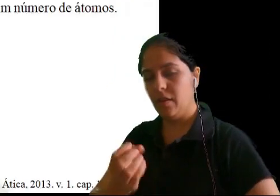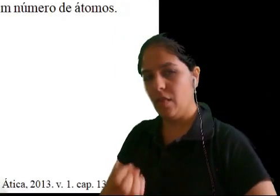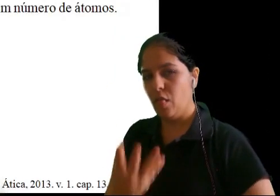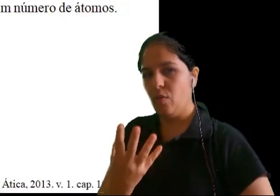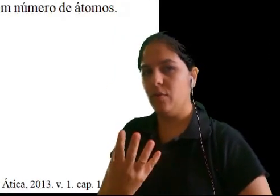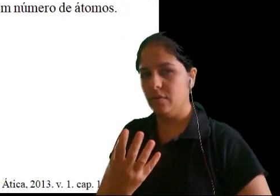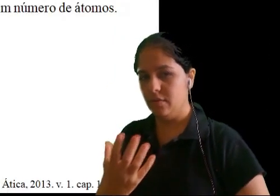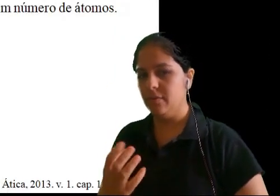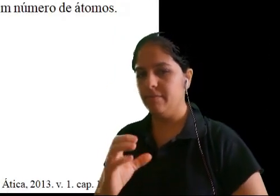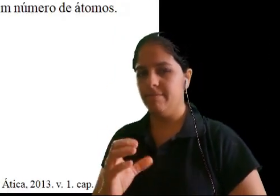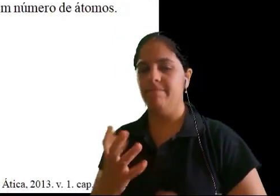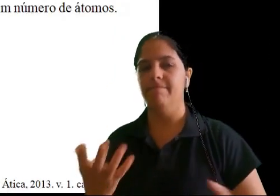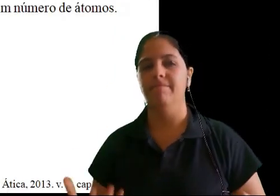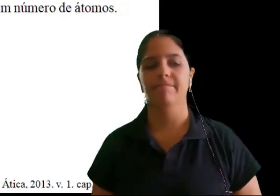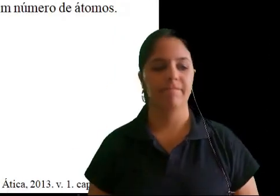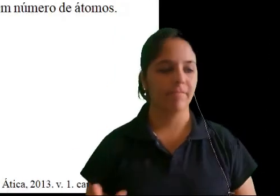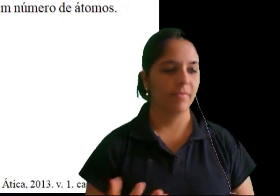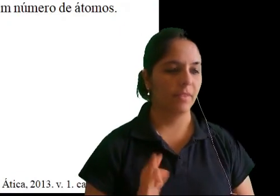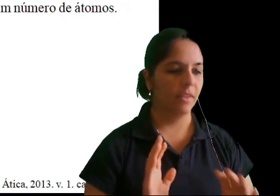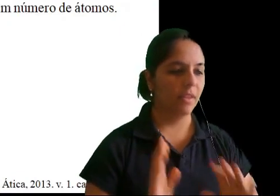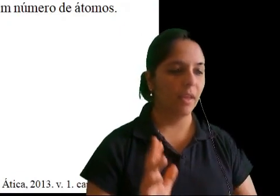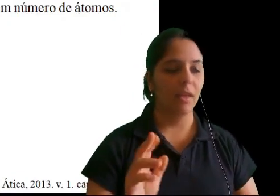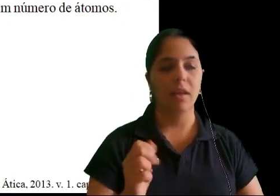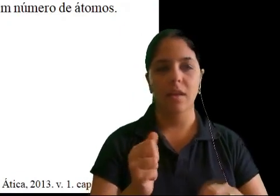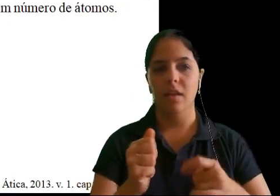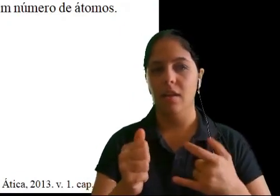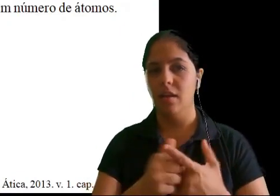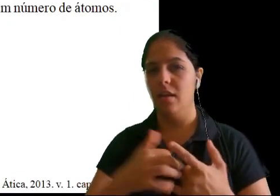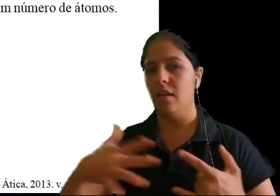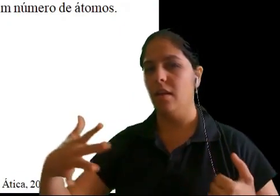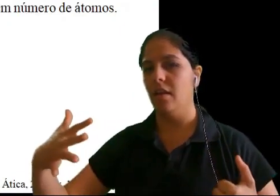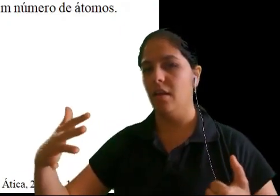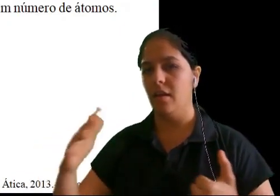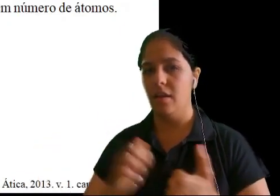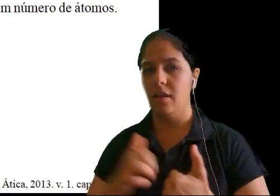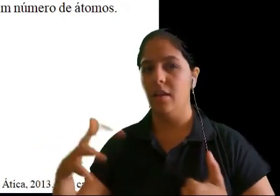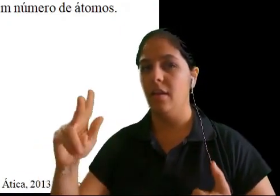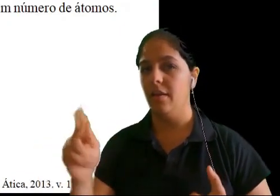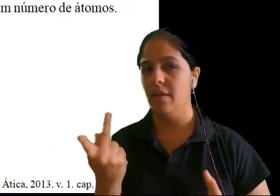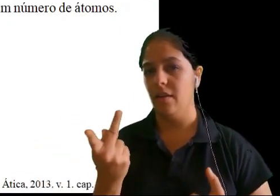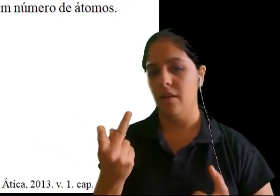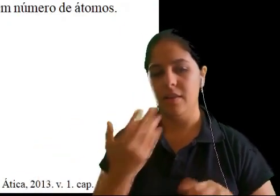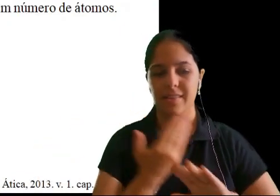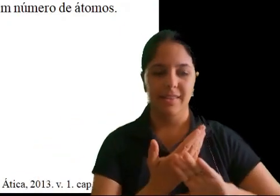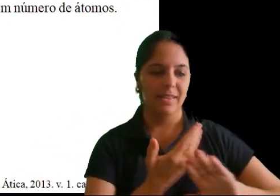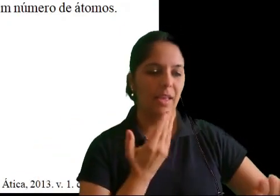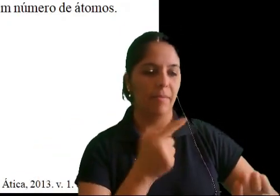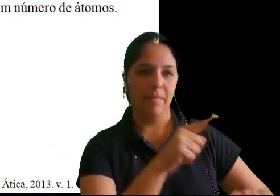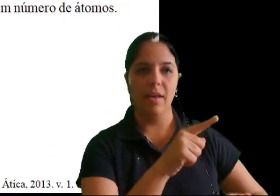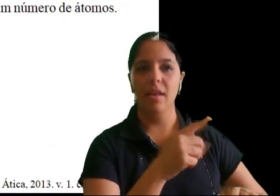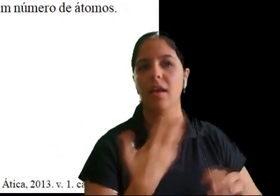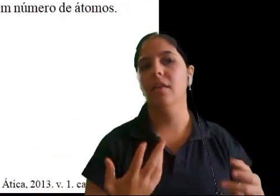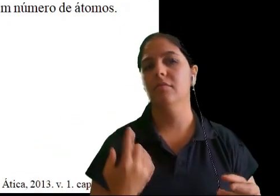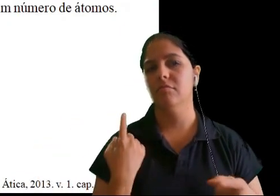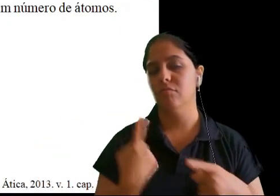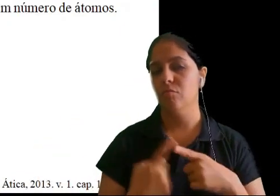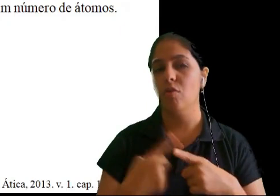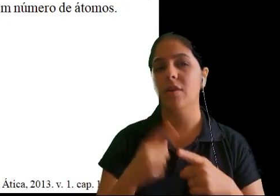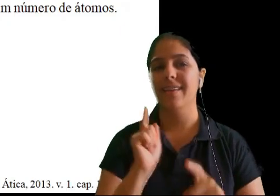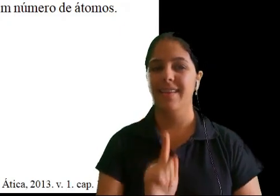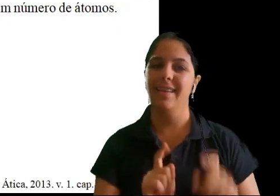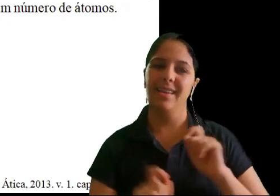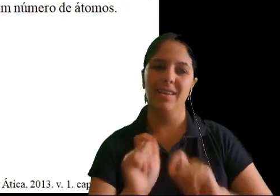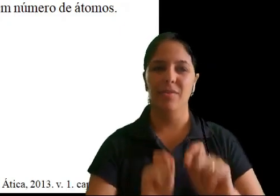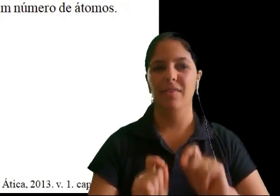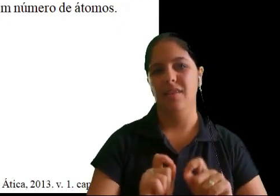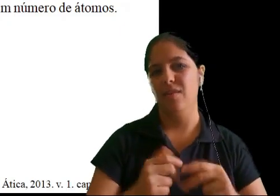argônio. O hidrogênio ele é colocado de forma separada na tabela periódica porque ele é um